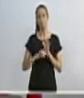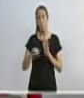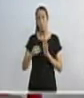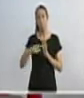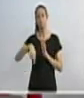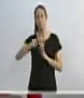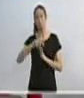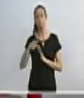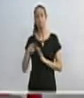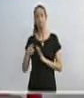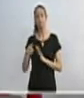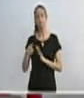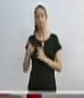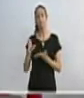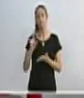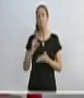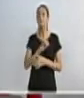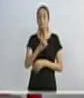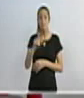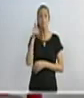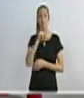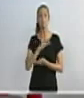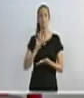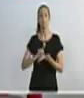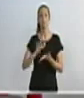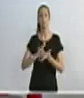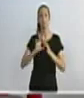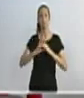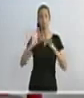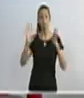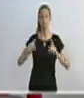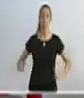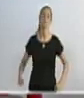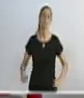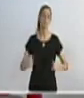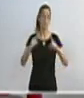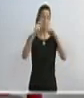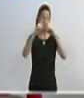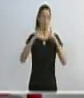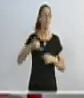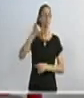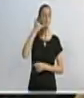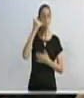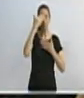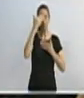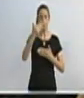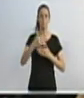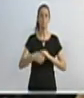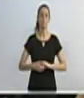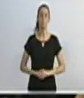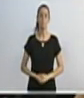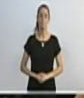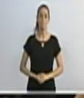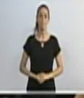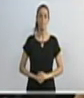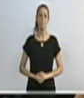a possibilidade do licenciamento das torres e antenas de telecomunicação. Obrigado.